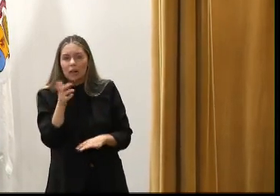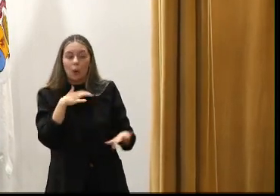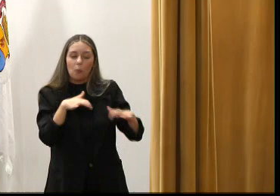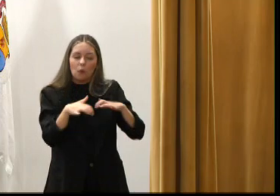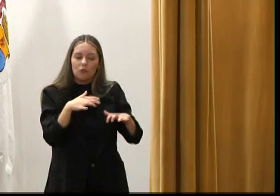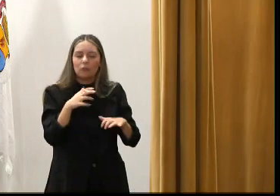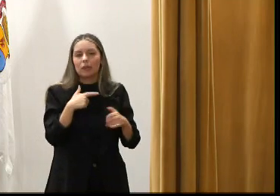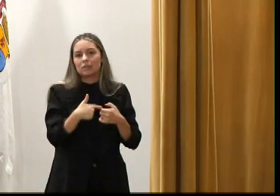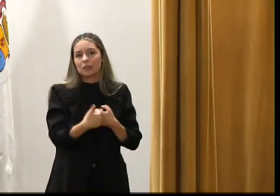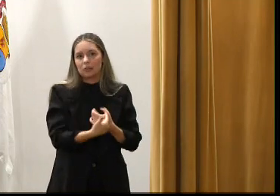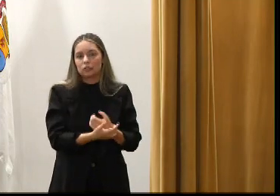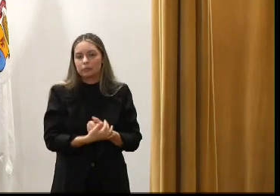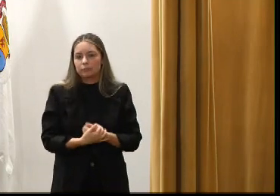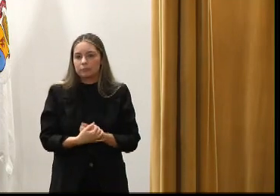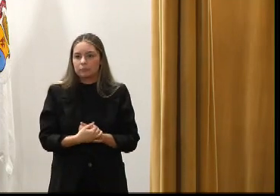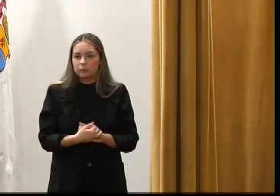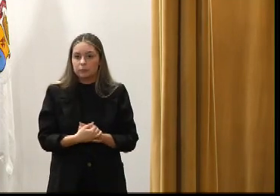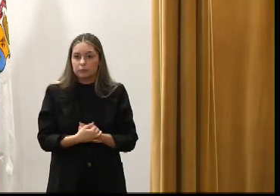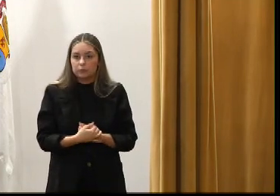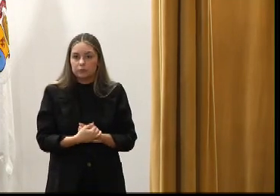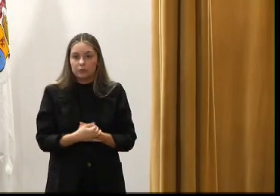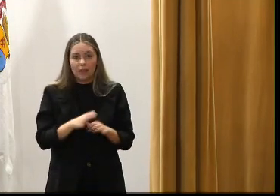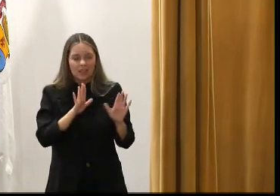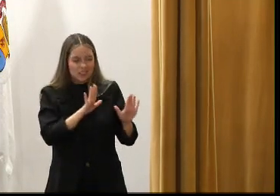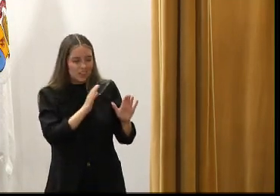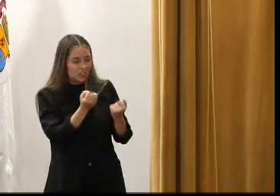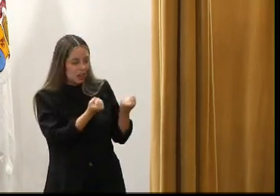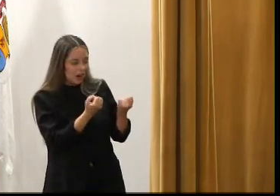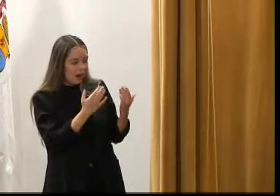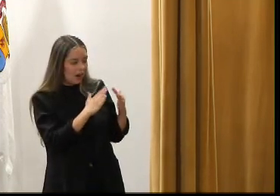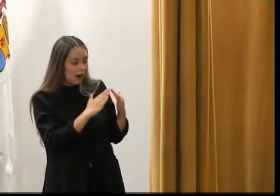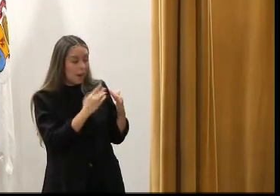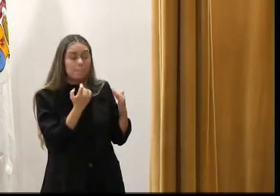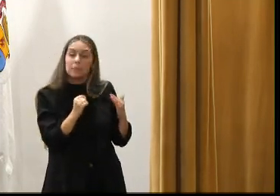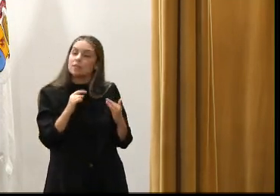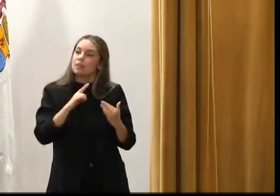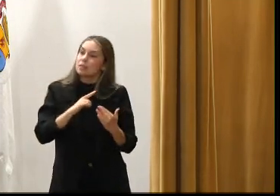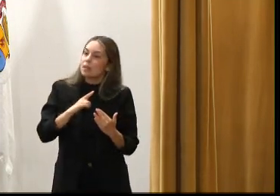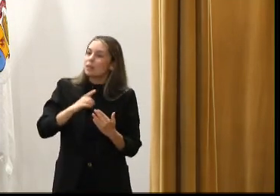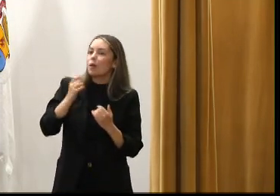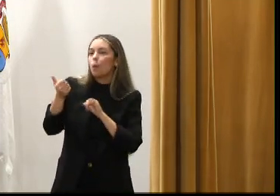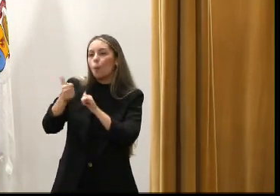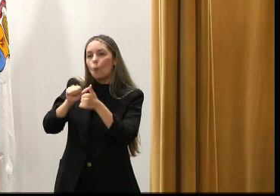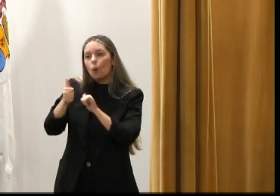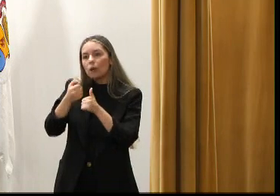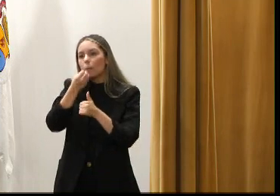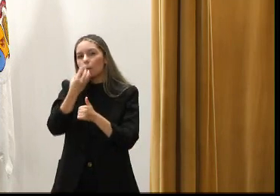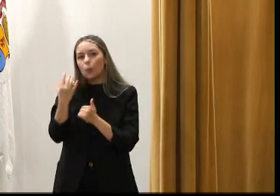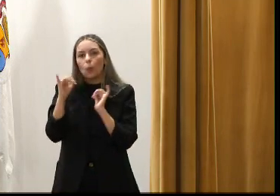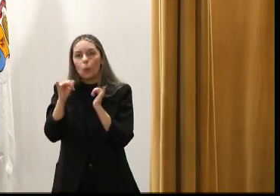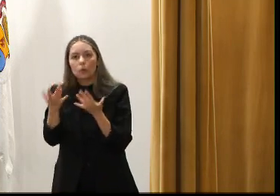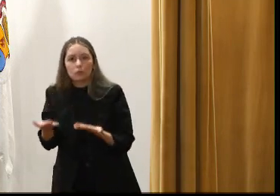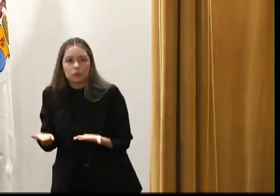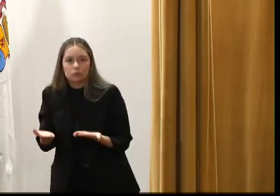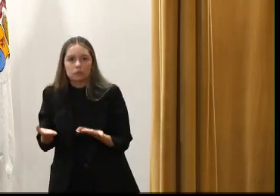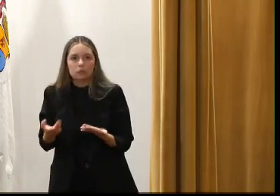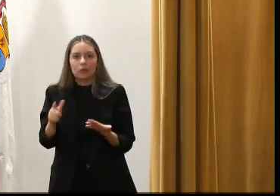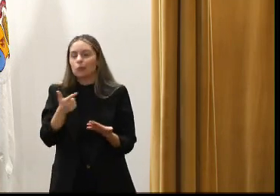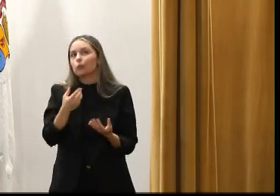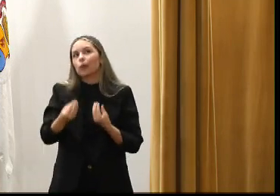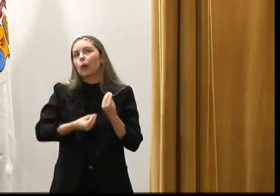urbana. Deixar o carro em casa requer mobilidade urbana de qualidade. Não há outra